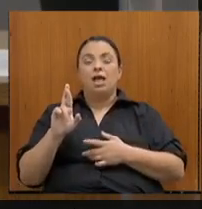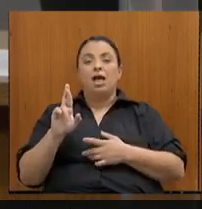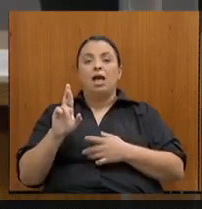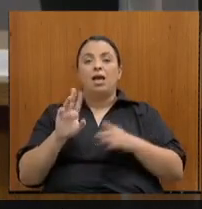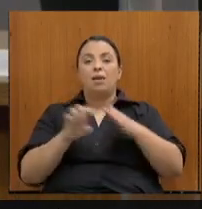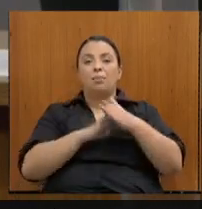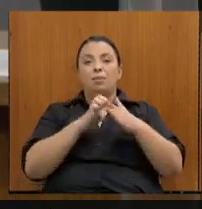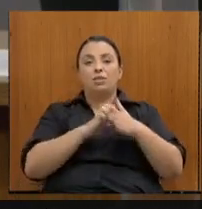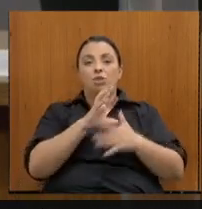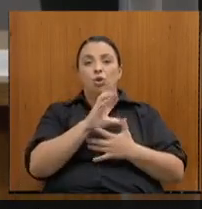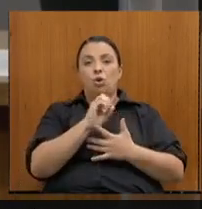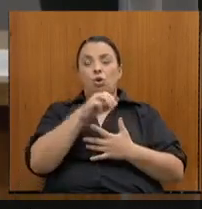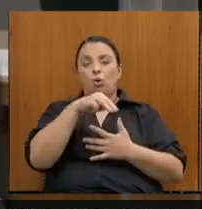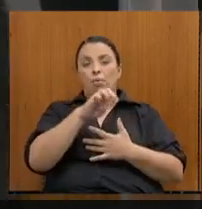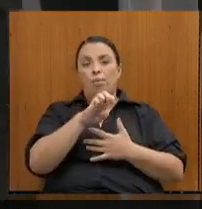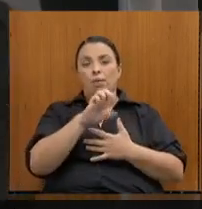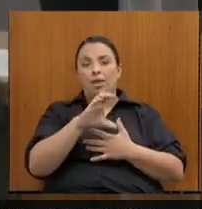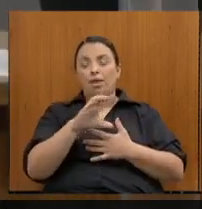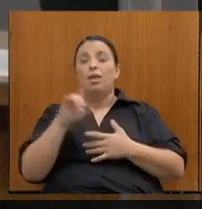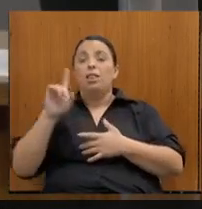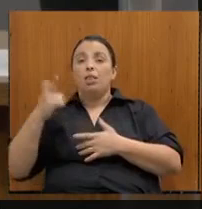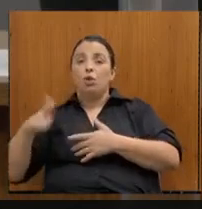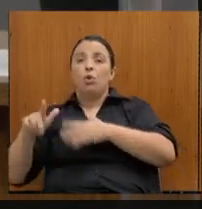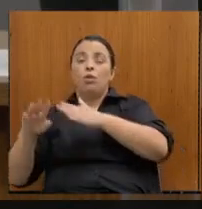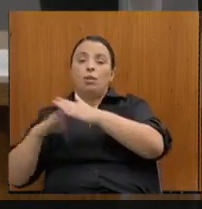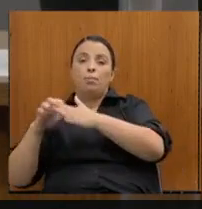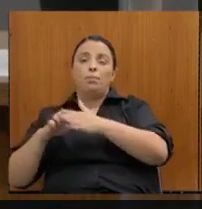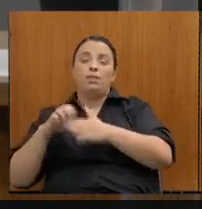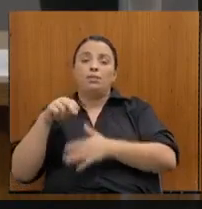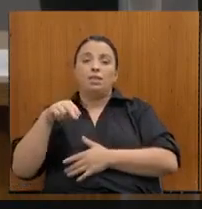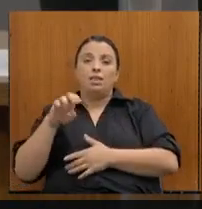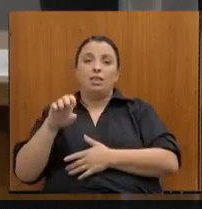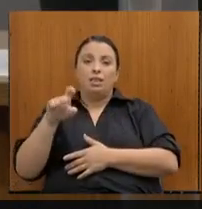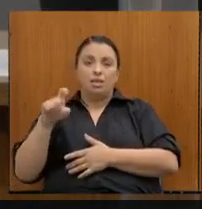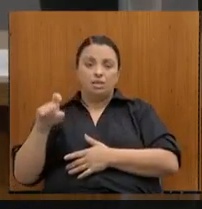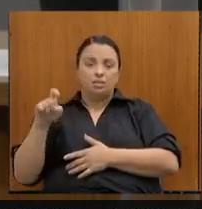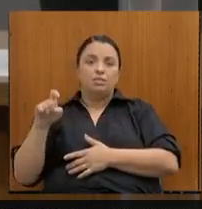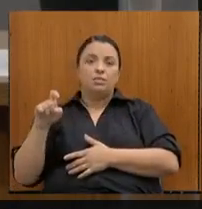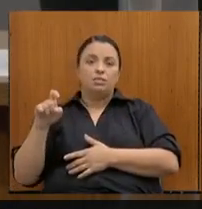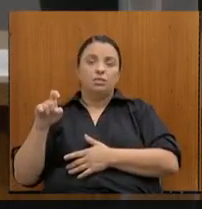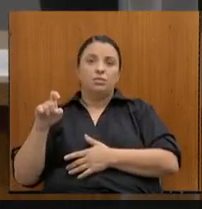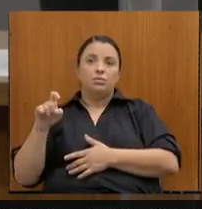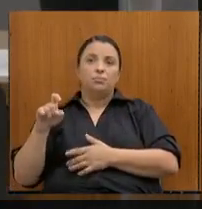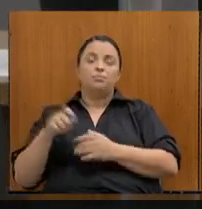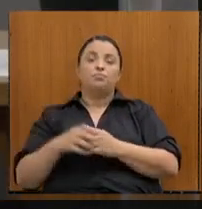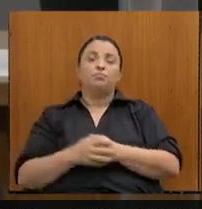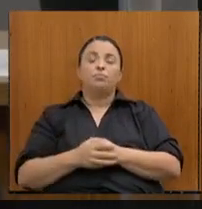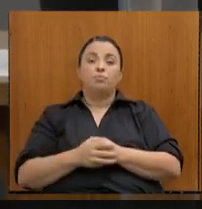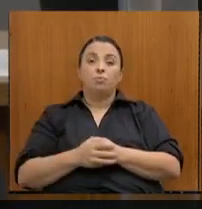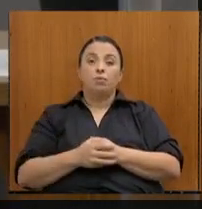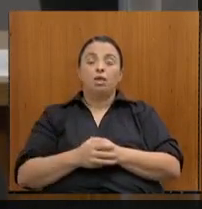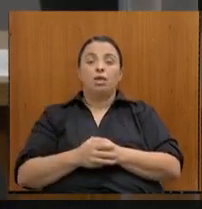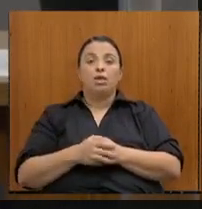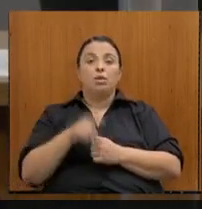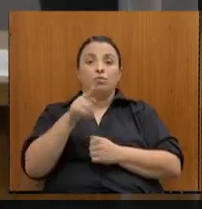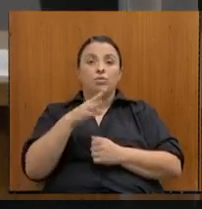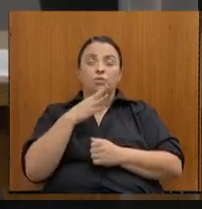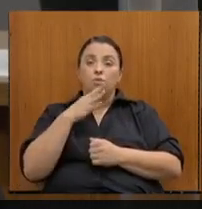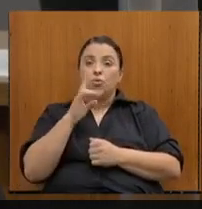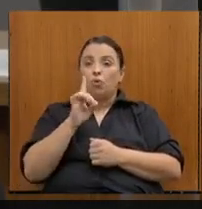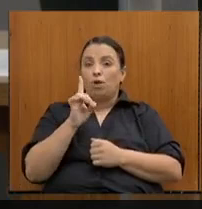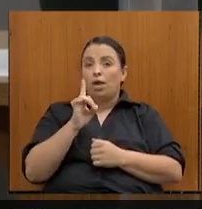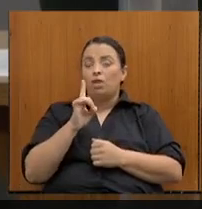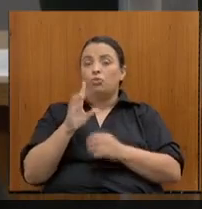É nesse debate tão rico e tão importante aqui para o nosso estado bom para quem não conhece o grupo